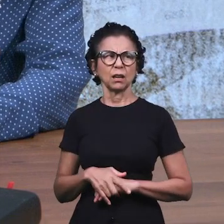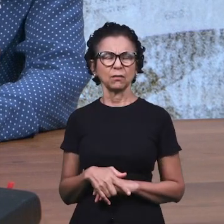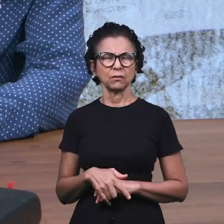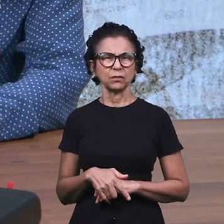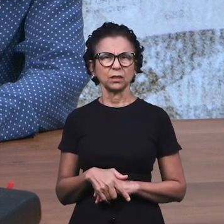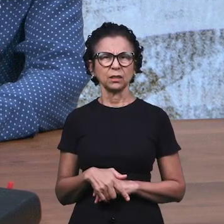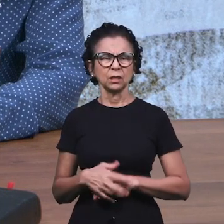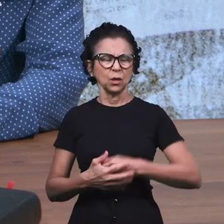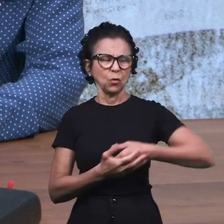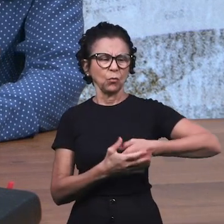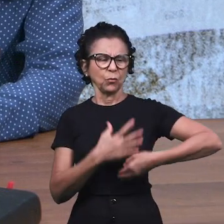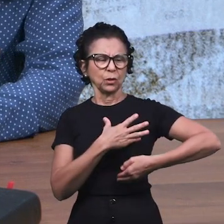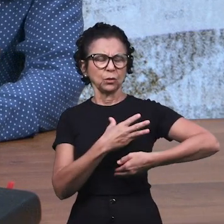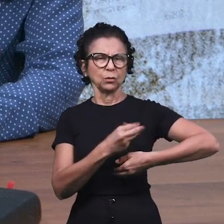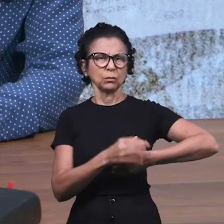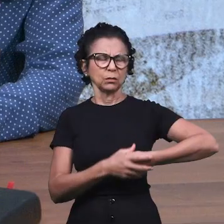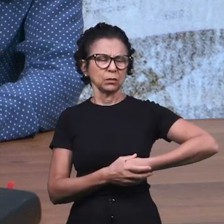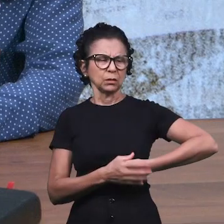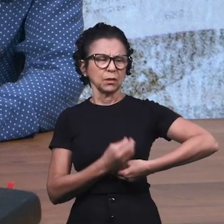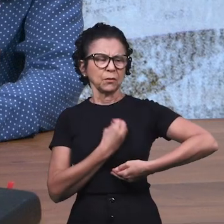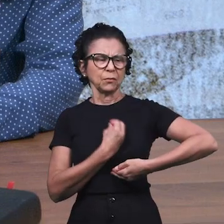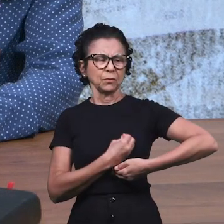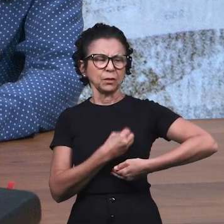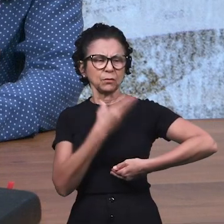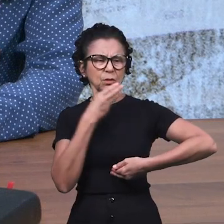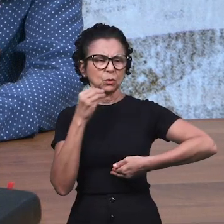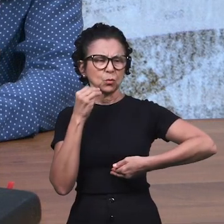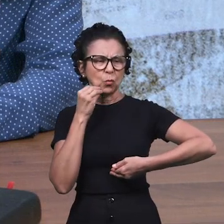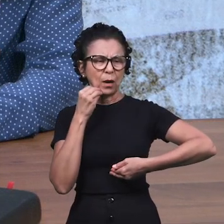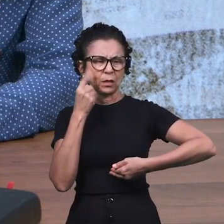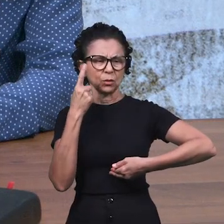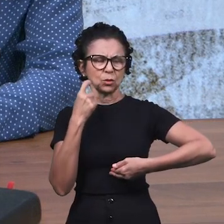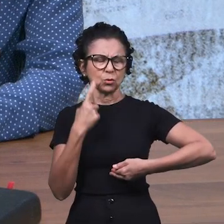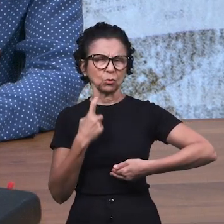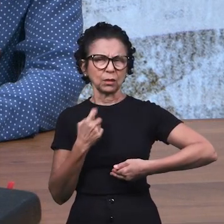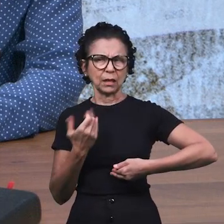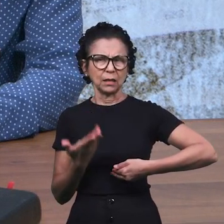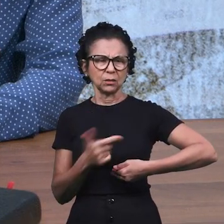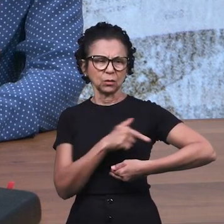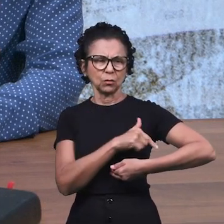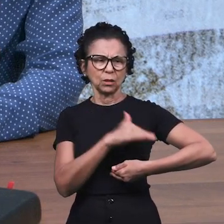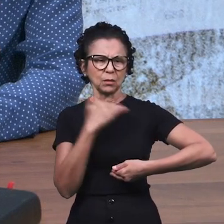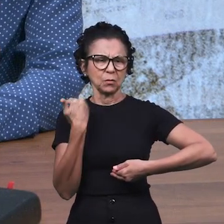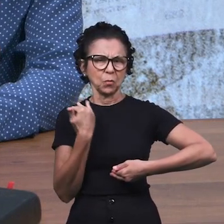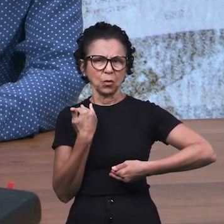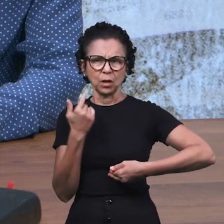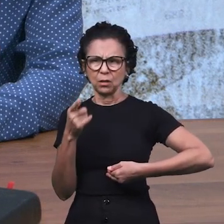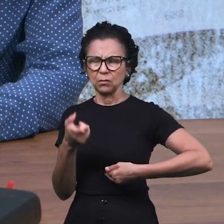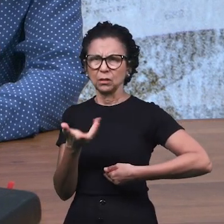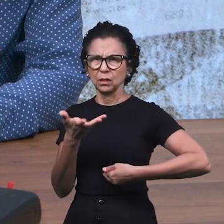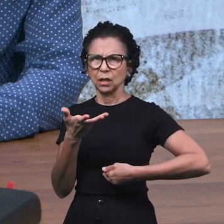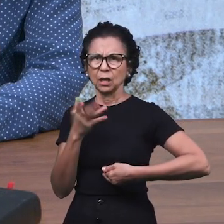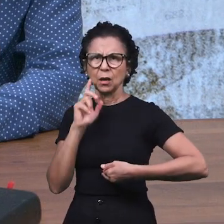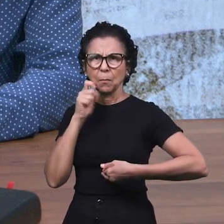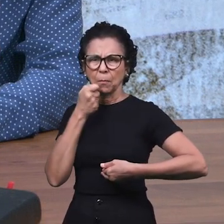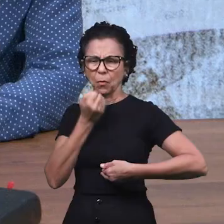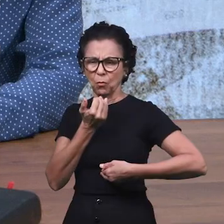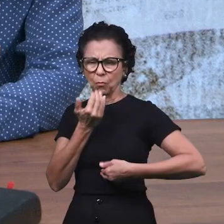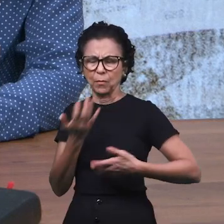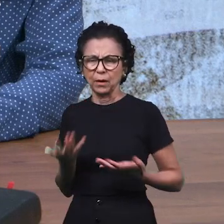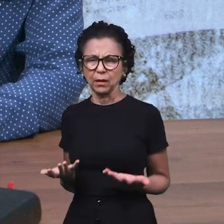e choraste, porém depois que morreu a criança te levantaste e comeste pão. E disse